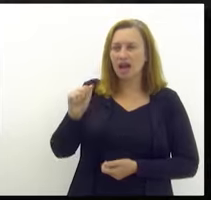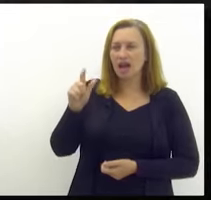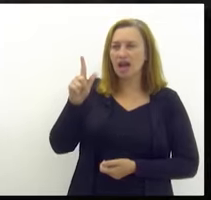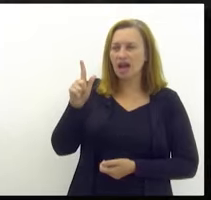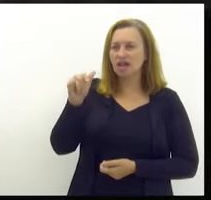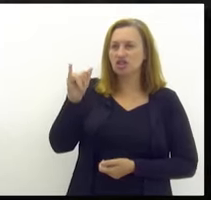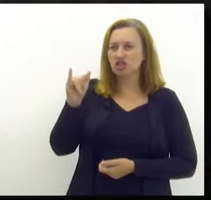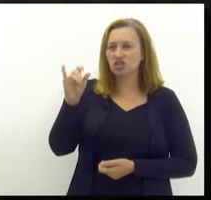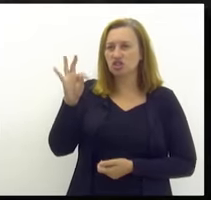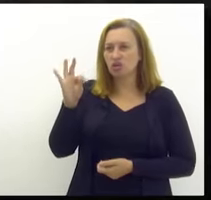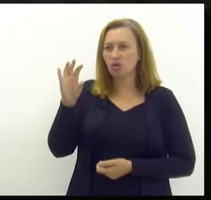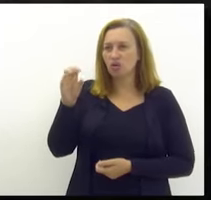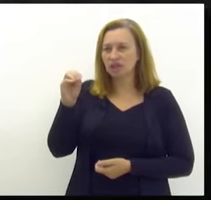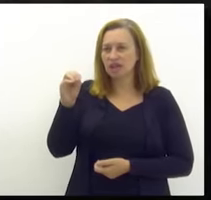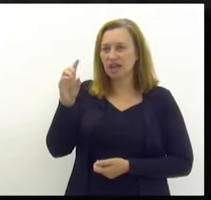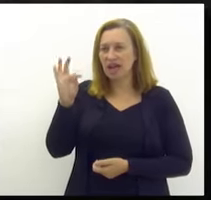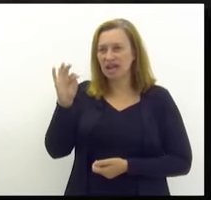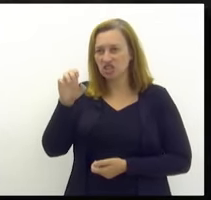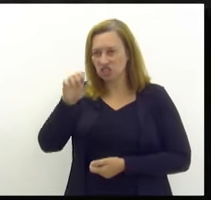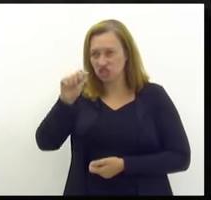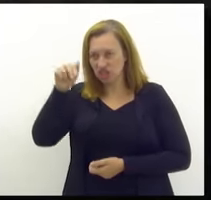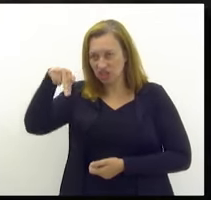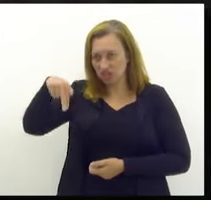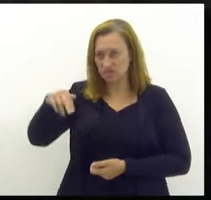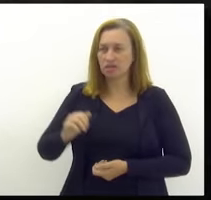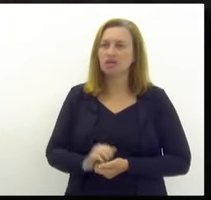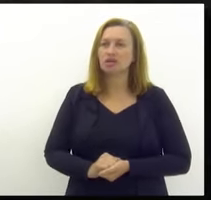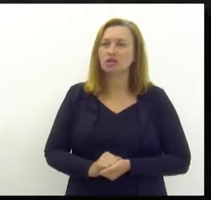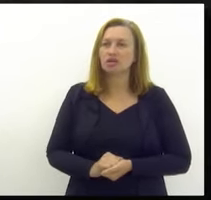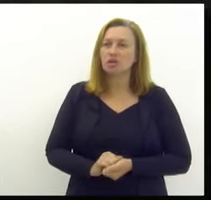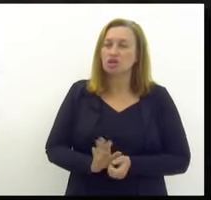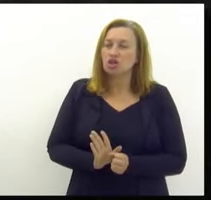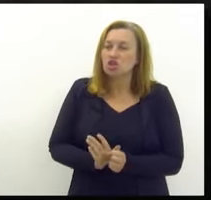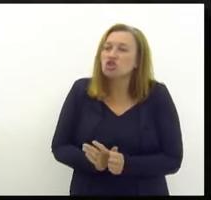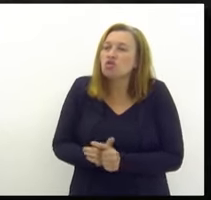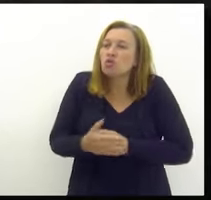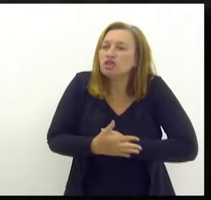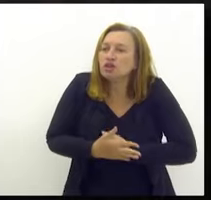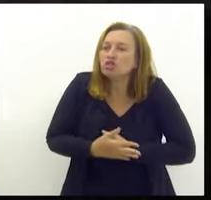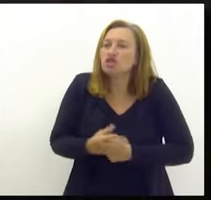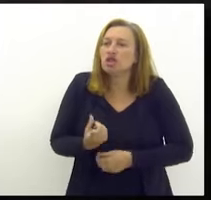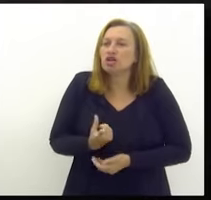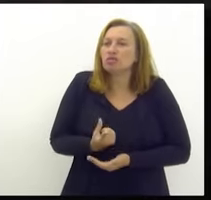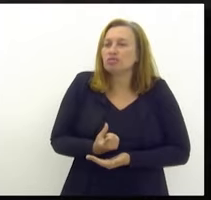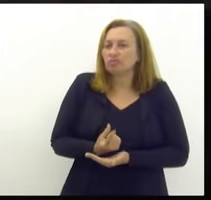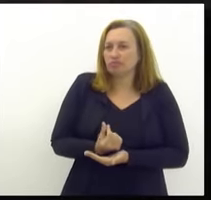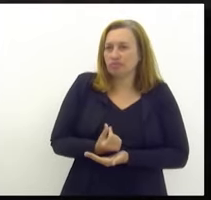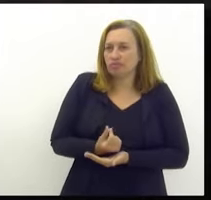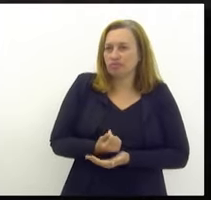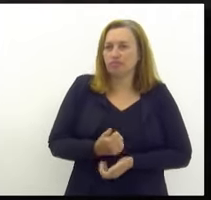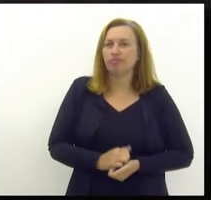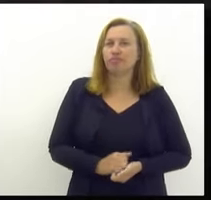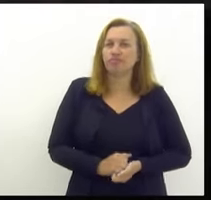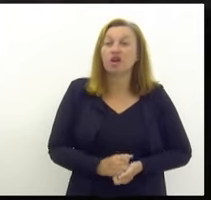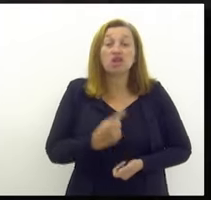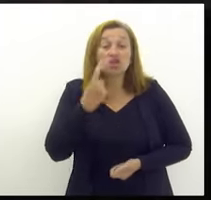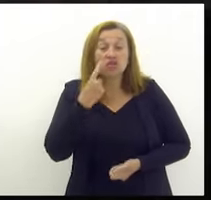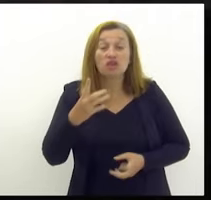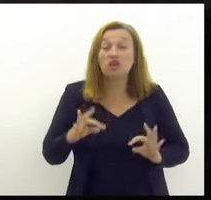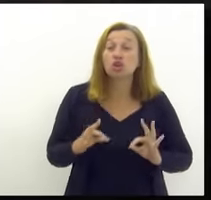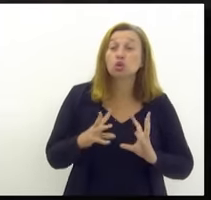de inviabilizar os as os cofres públicos do Rio de Janeiro mas não só isso a gente vê que